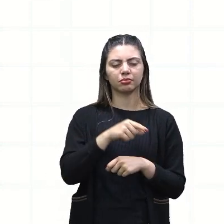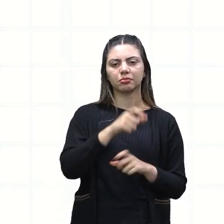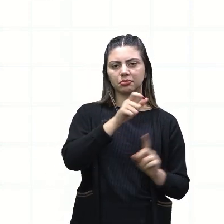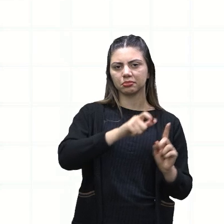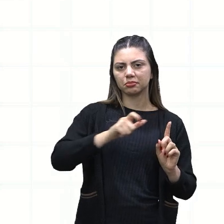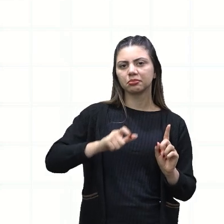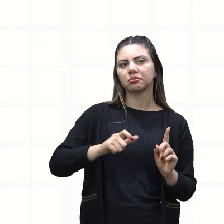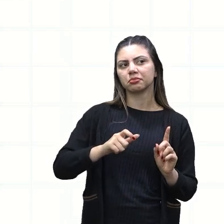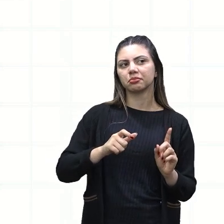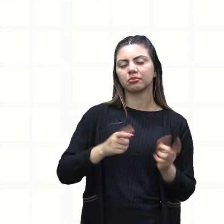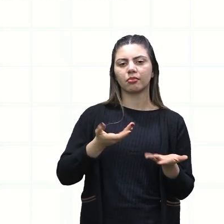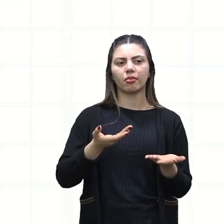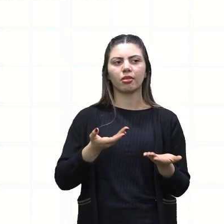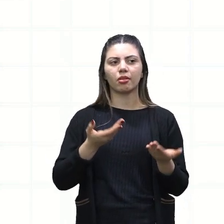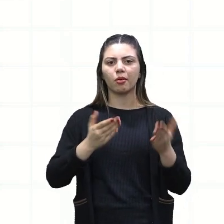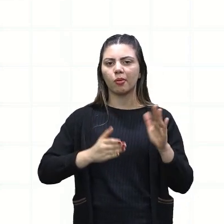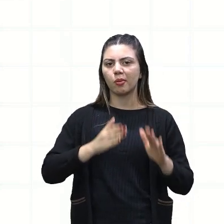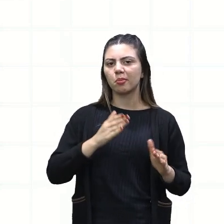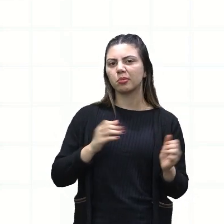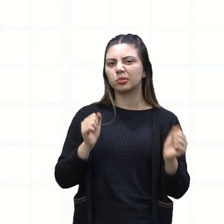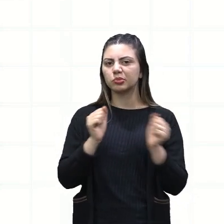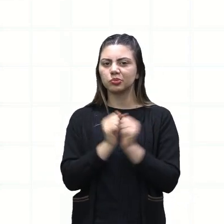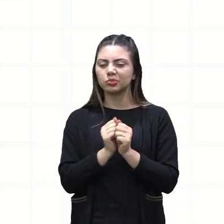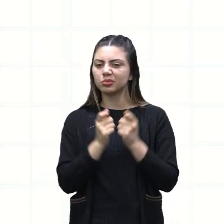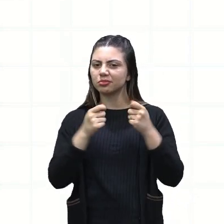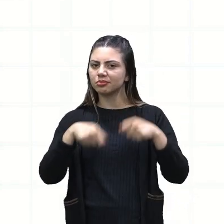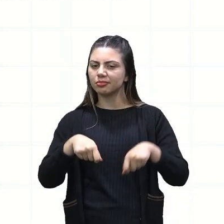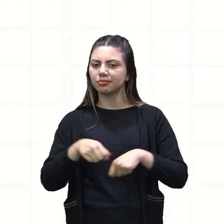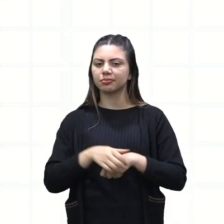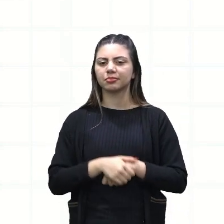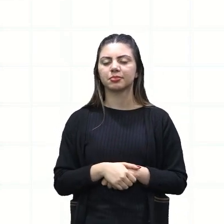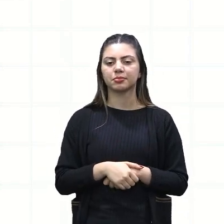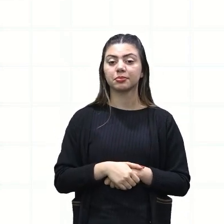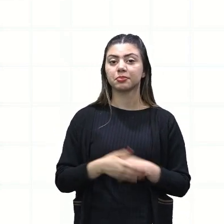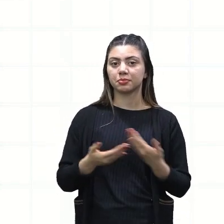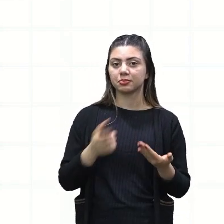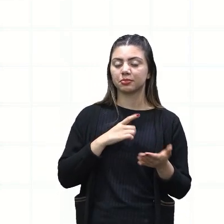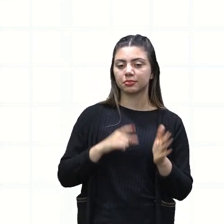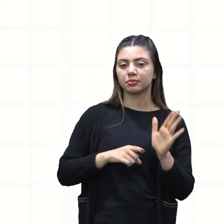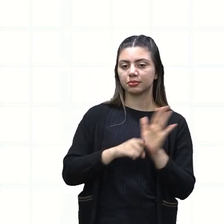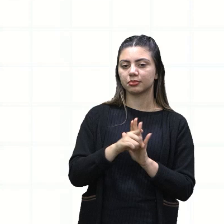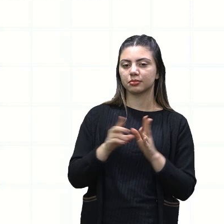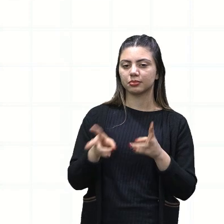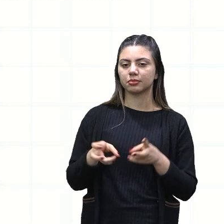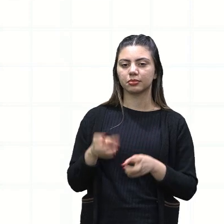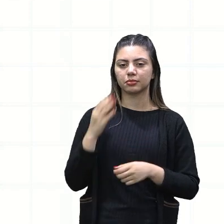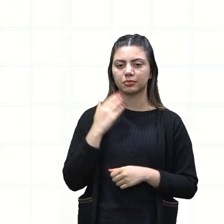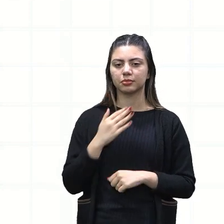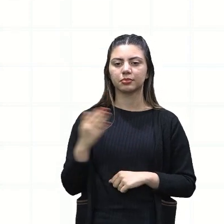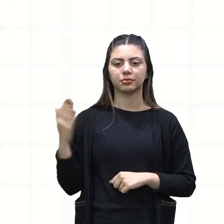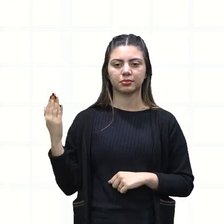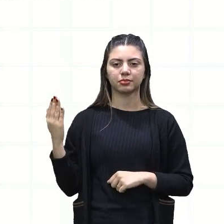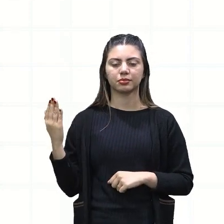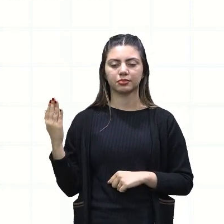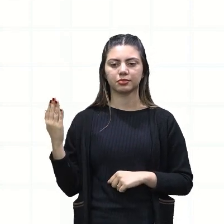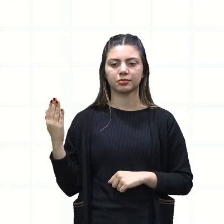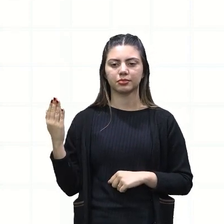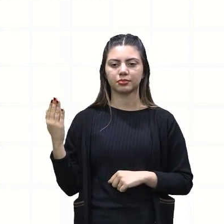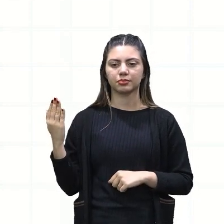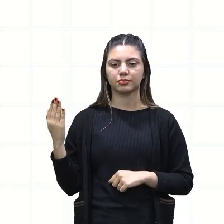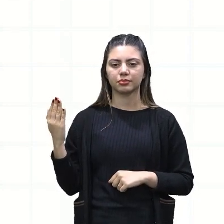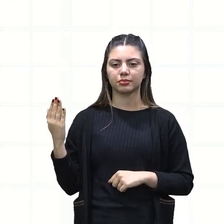né? Então aí a pergunta diz o seguinte, will laws, que é leis, adapt to